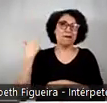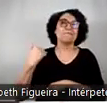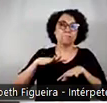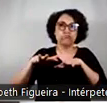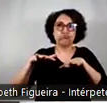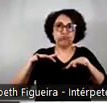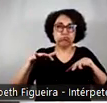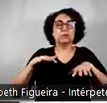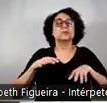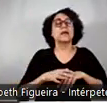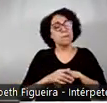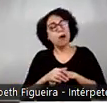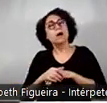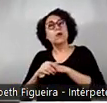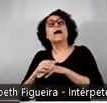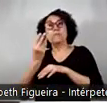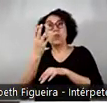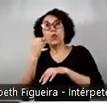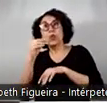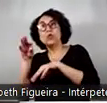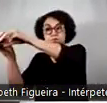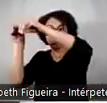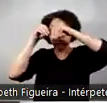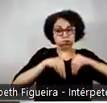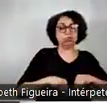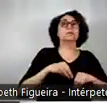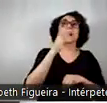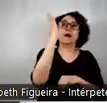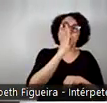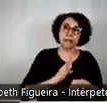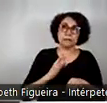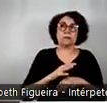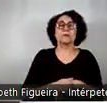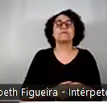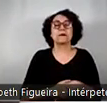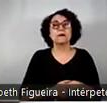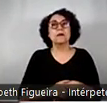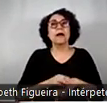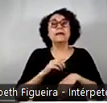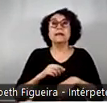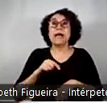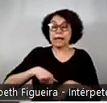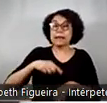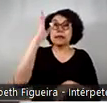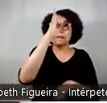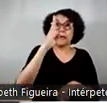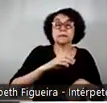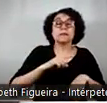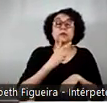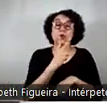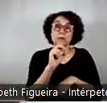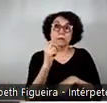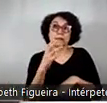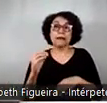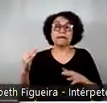E aí pensando também, né, o Brasil, né, naquele período, nesse, né, período de entre 2010 e 2016,